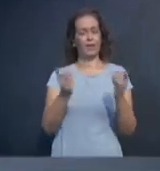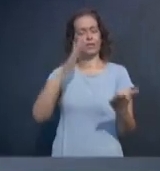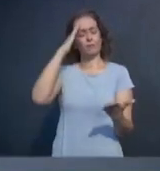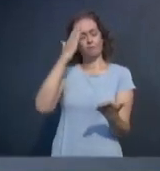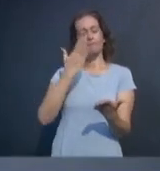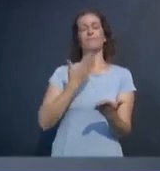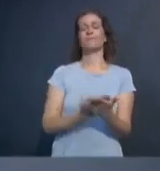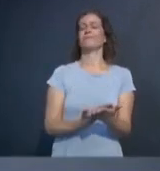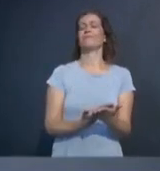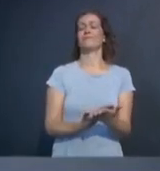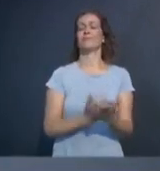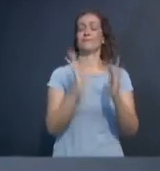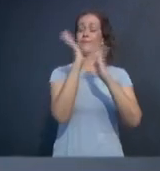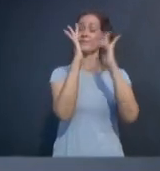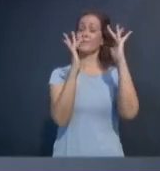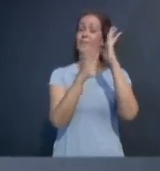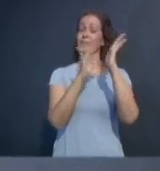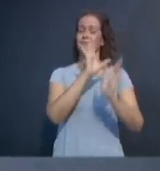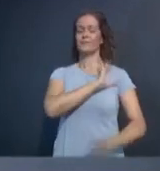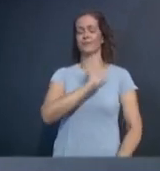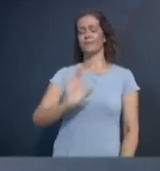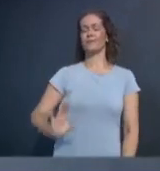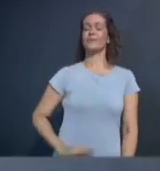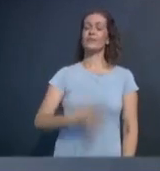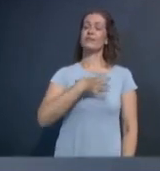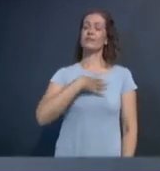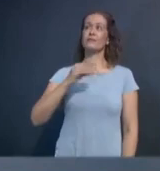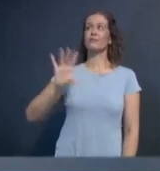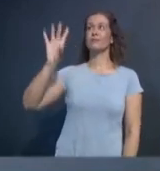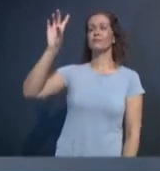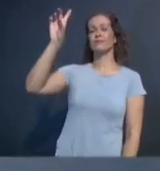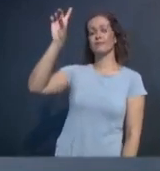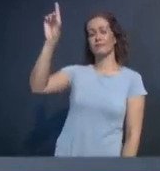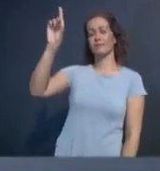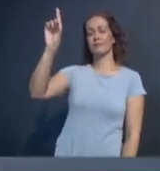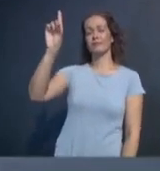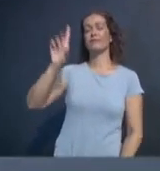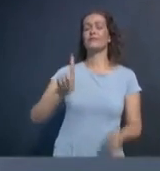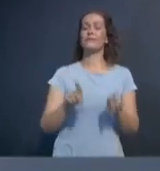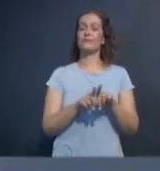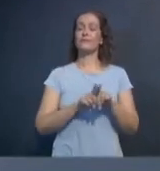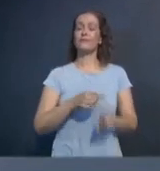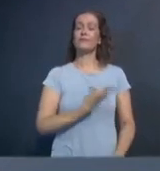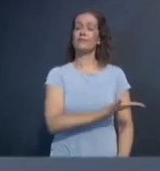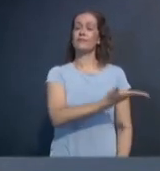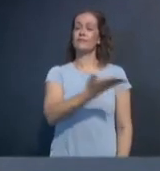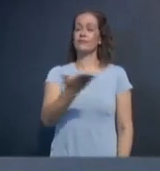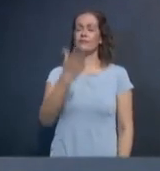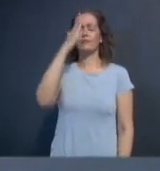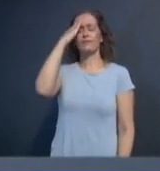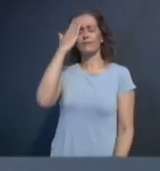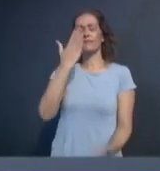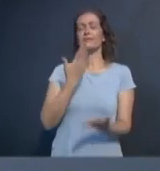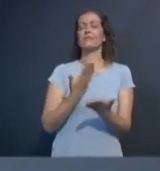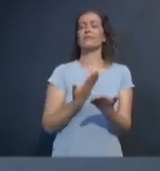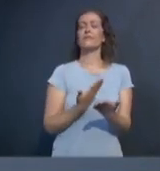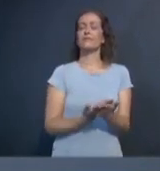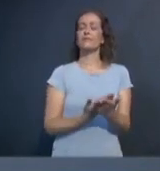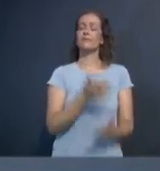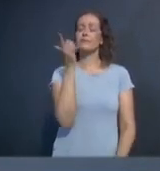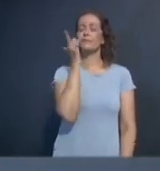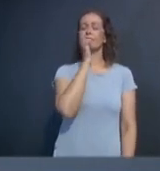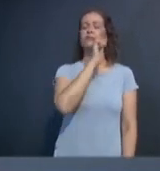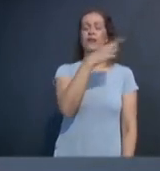Creiais que Jesus é o Cristo, o Filho de Deus, e para que, crendo, tenhais o